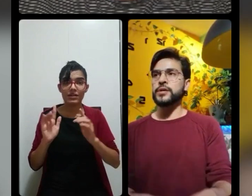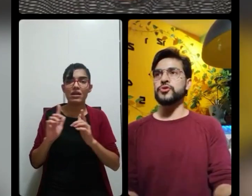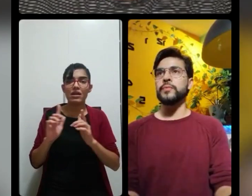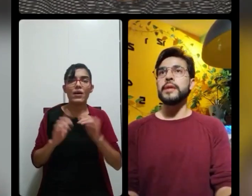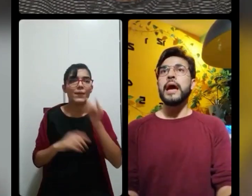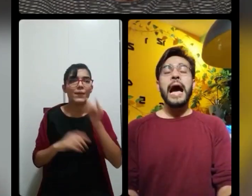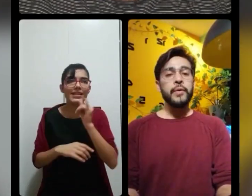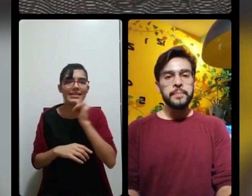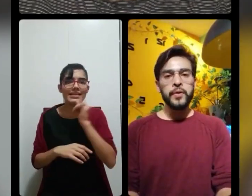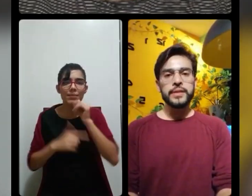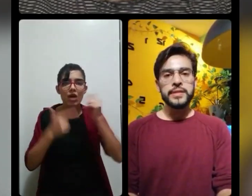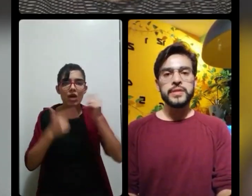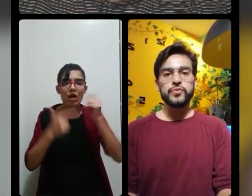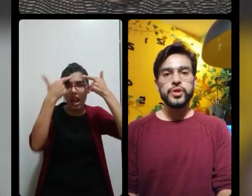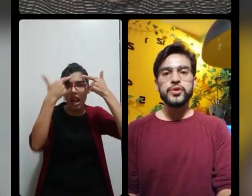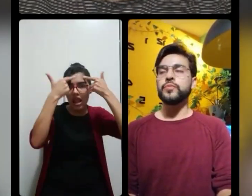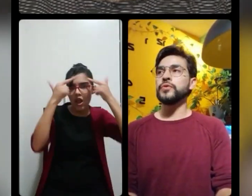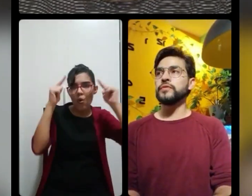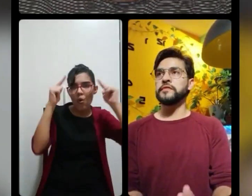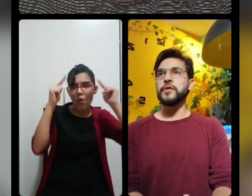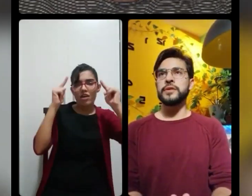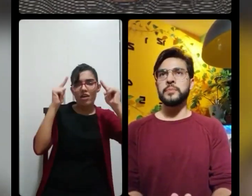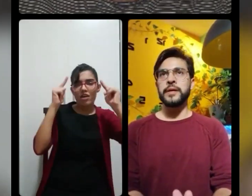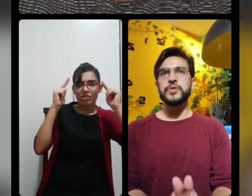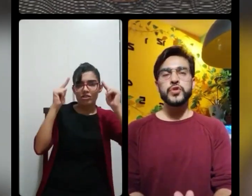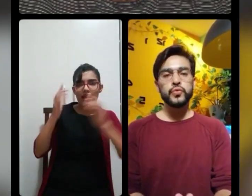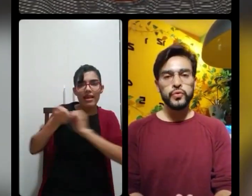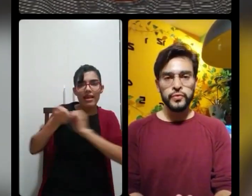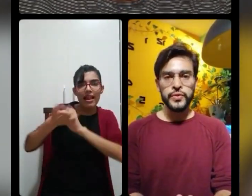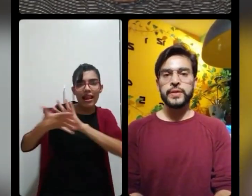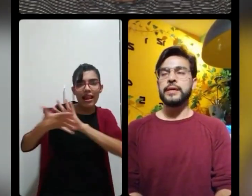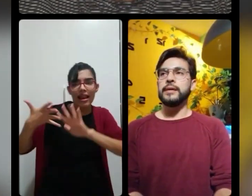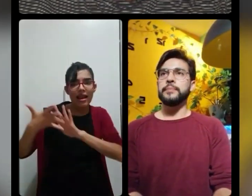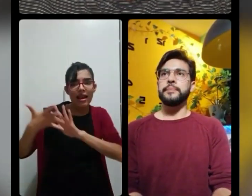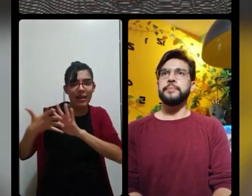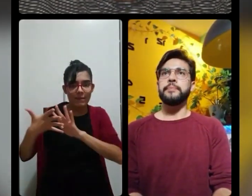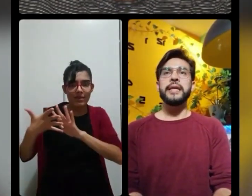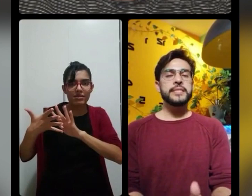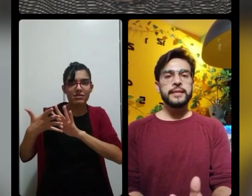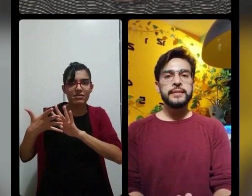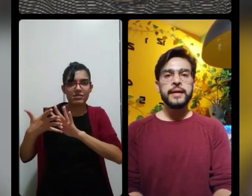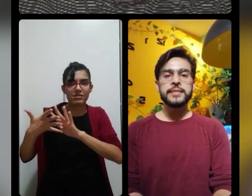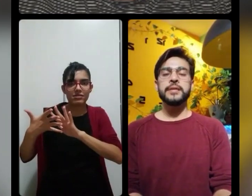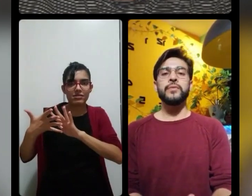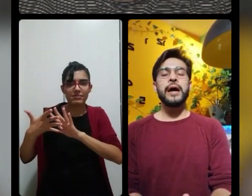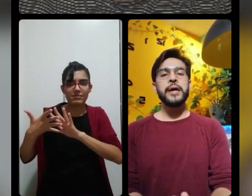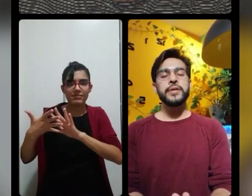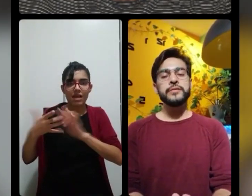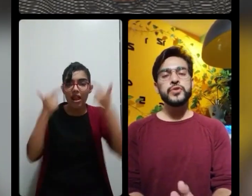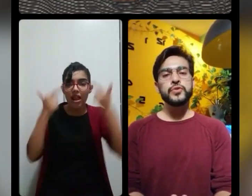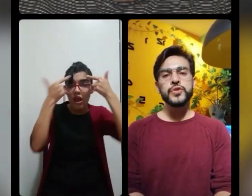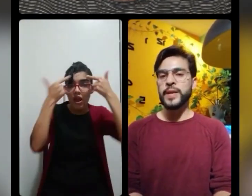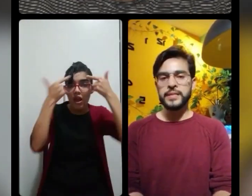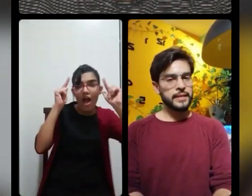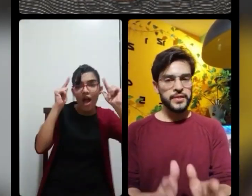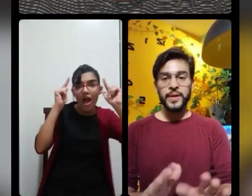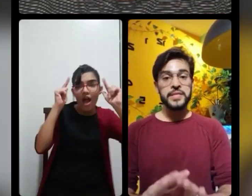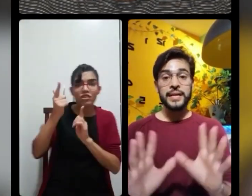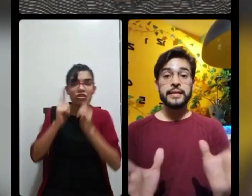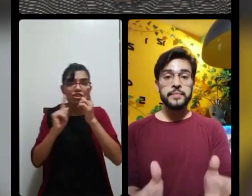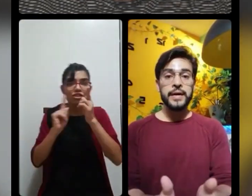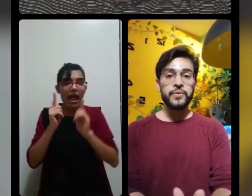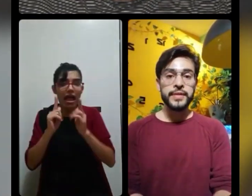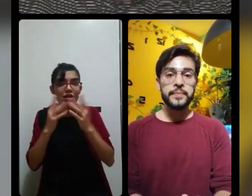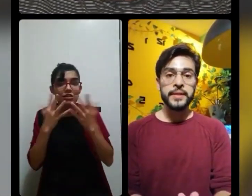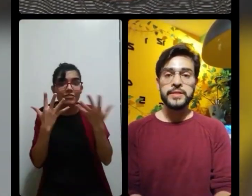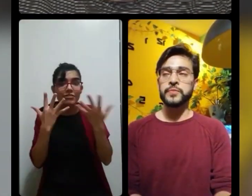pelo gesto, há uma importância do gesto muito forte para os surdos, pela seguinte razão: a maioria dos surdos brasileiros, mas